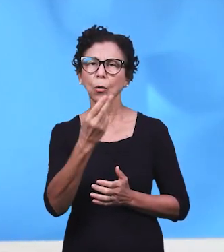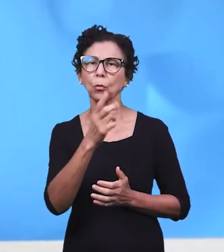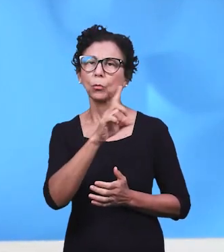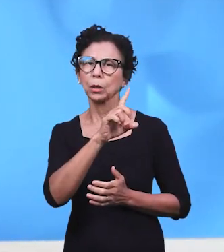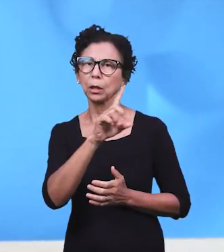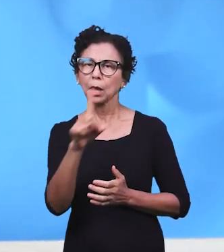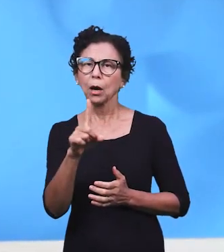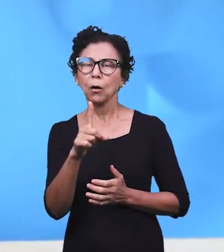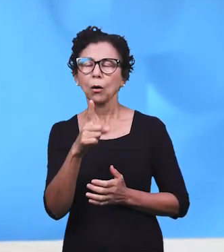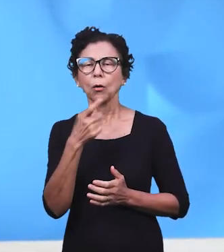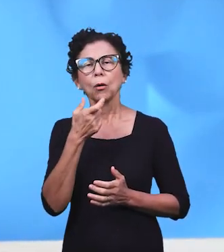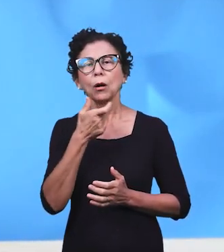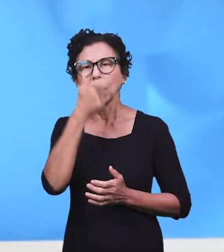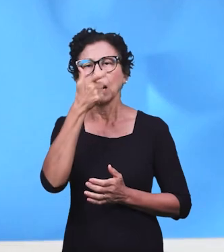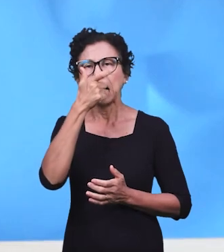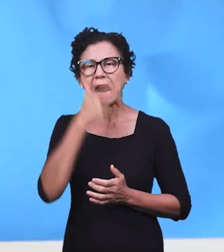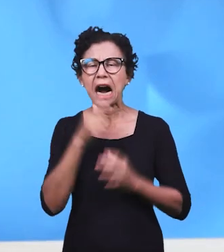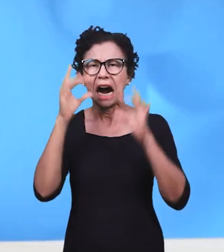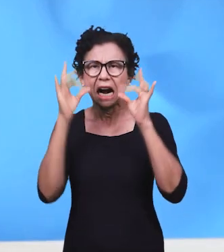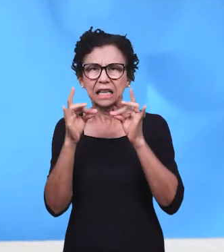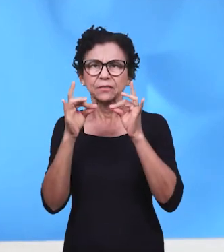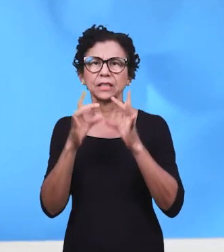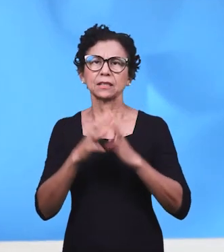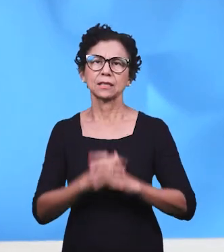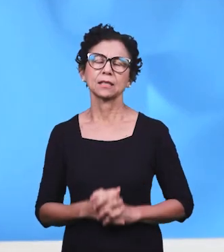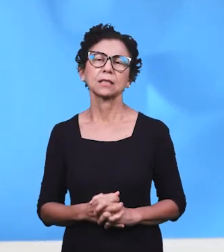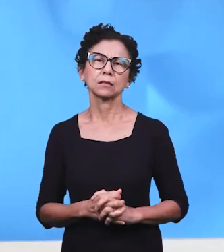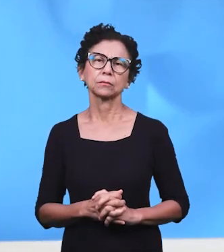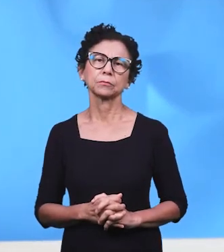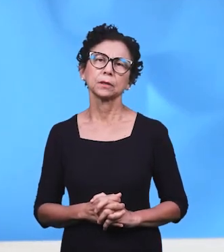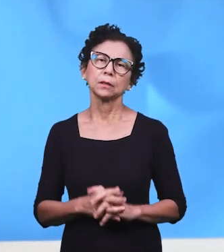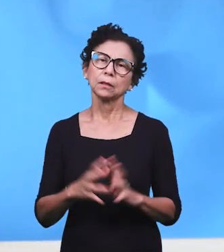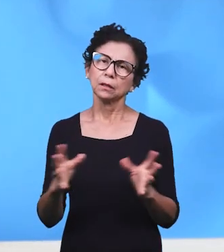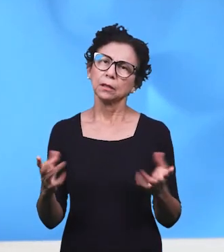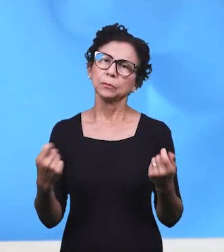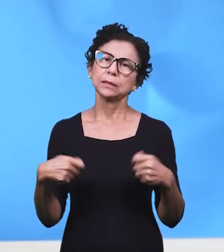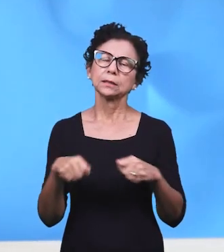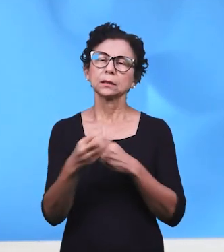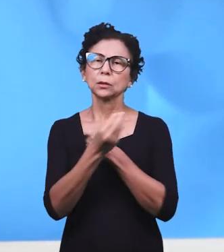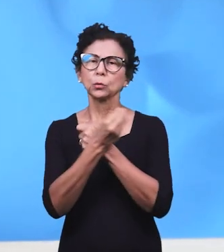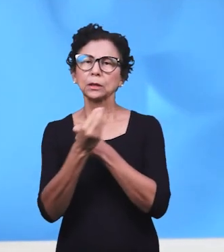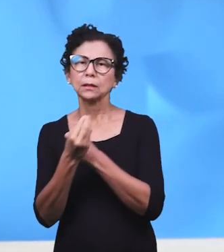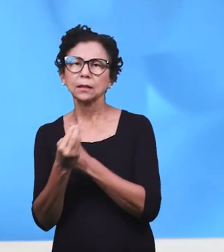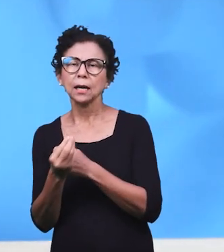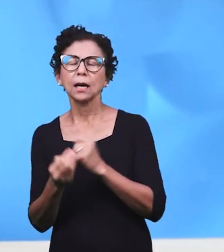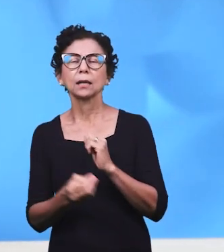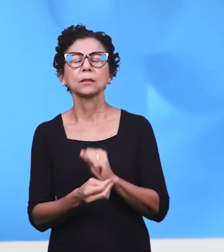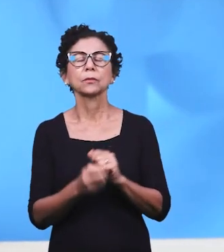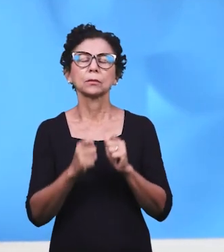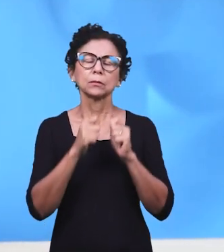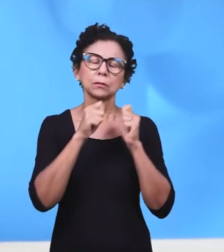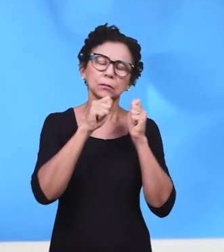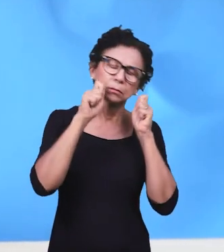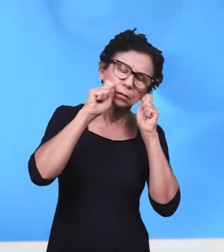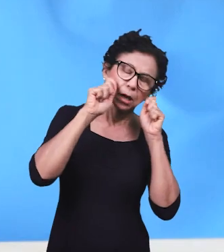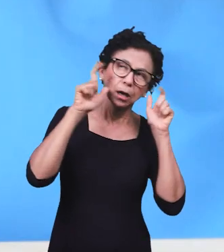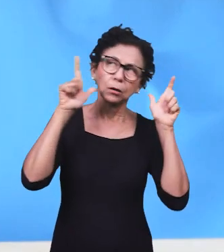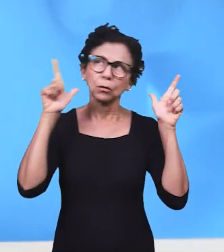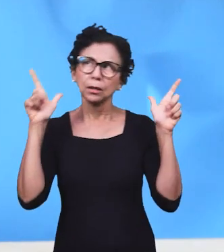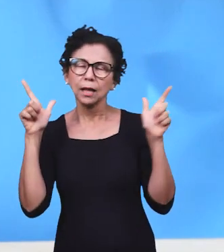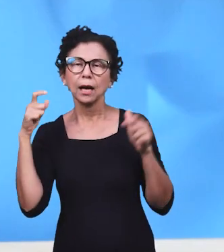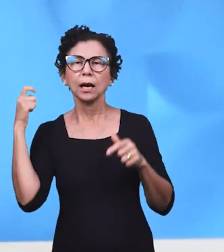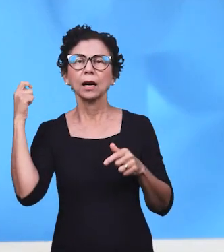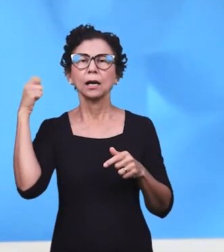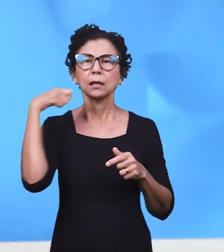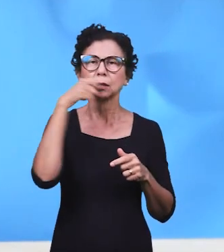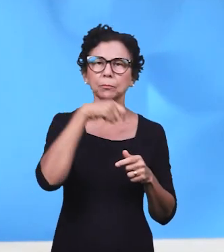uma higienização adequada, aquela convencional que todo mundo já sabe, ao acordar, depois do almoço, antes de dormir. E o